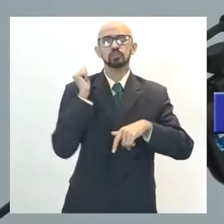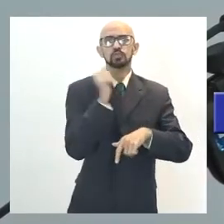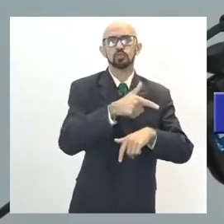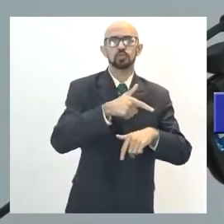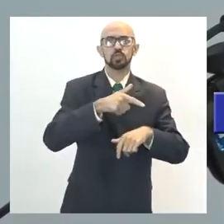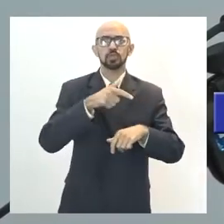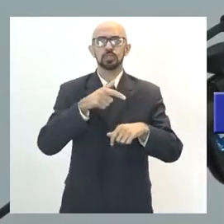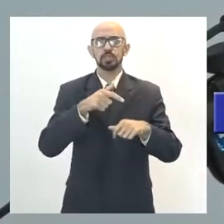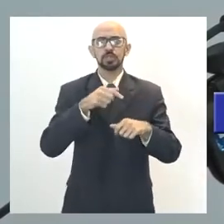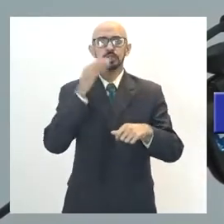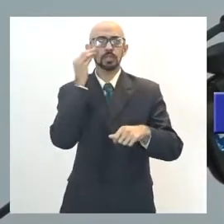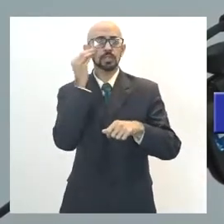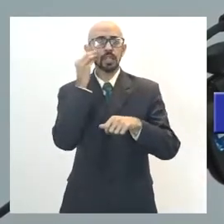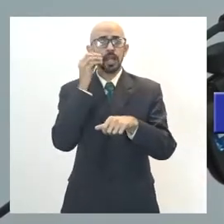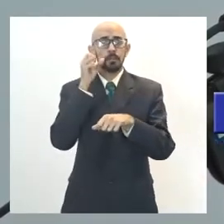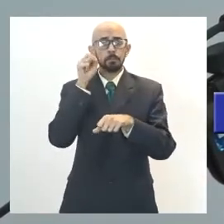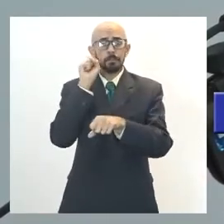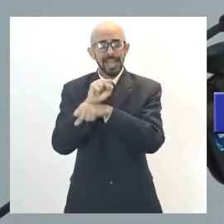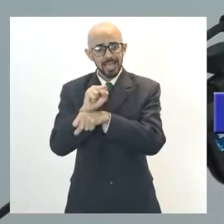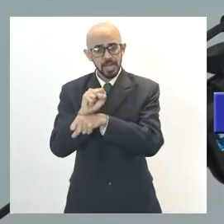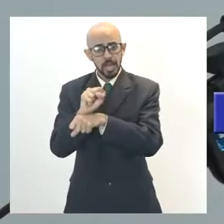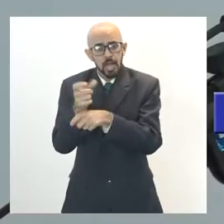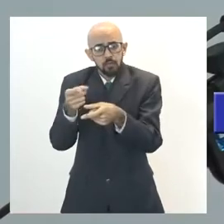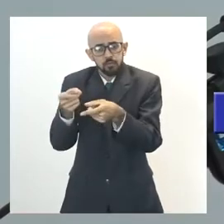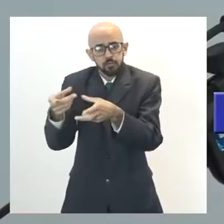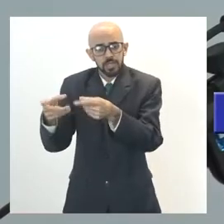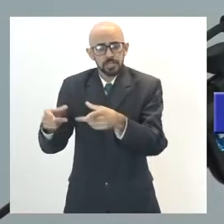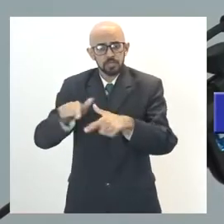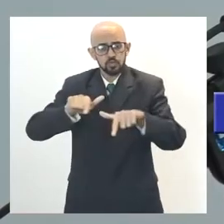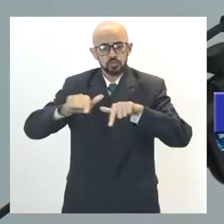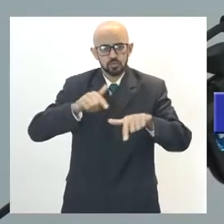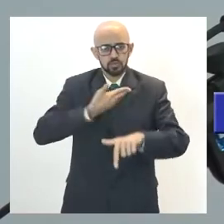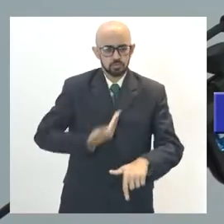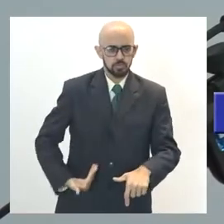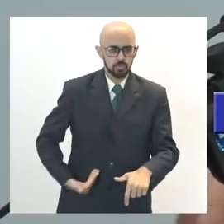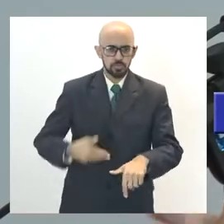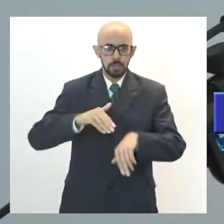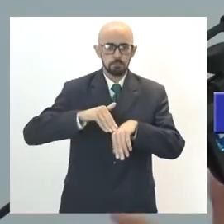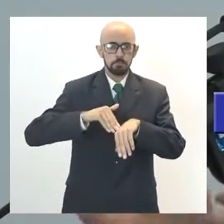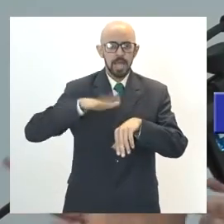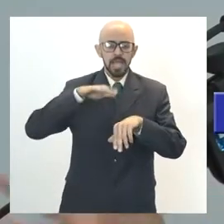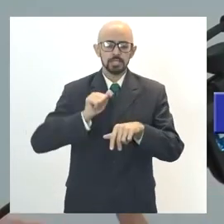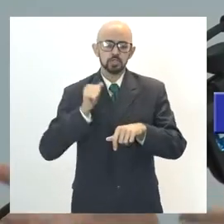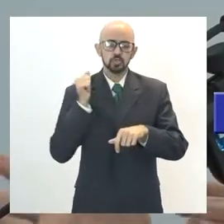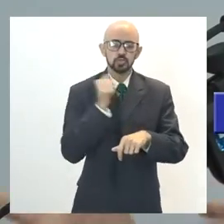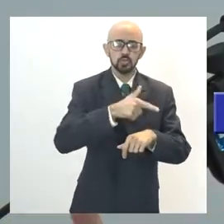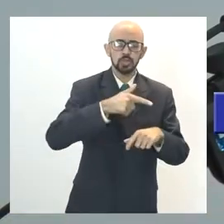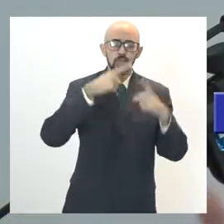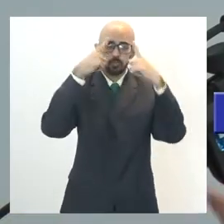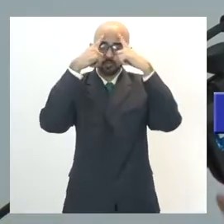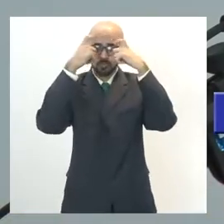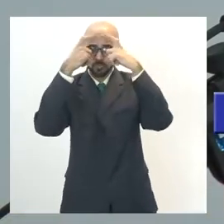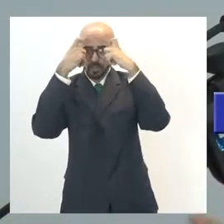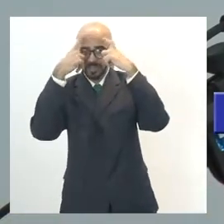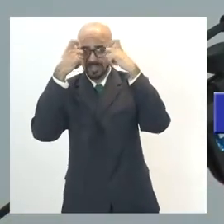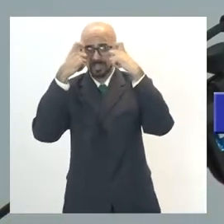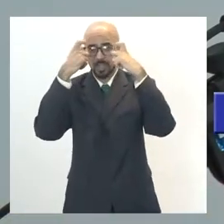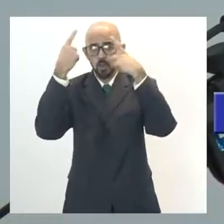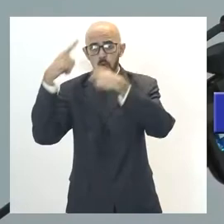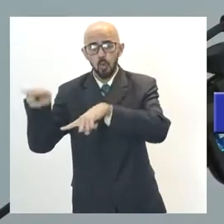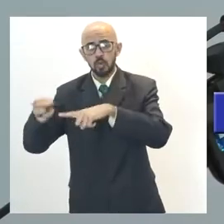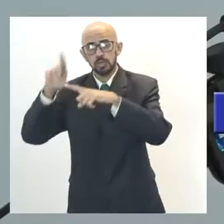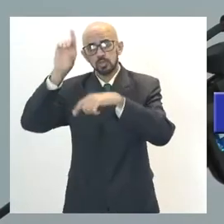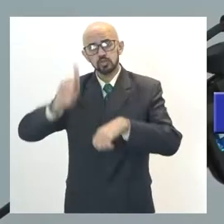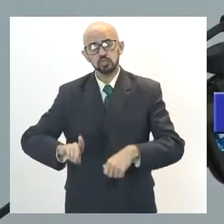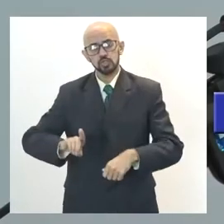do serviço público é muito mais do a impedir a violação de direitos e garantias individuais de